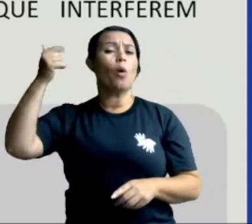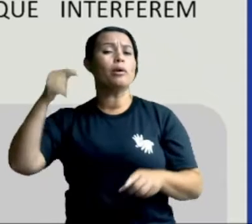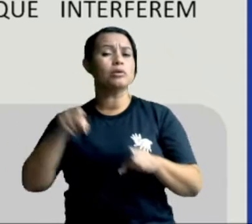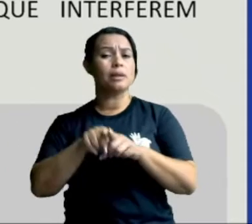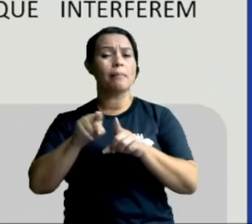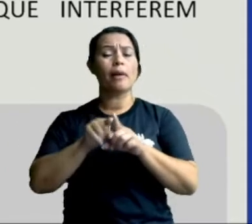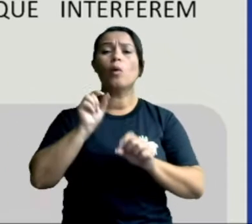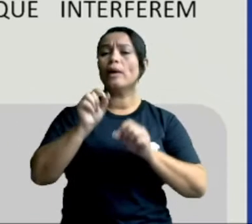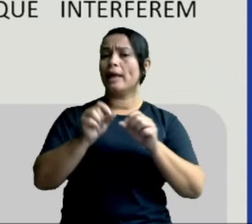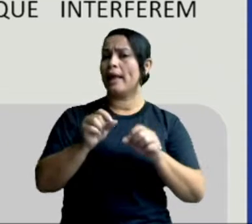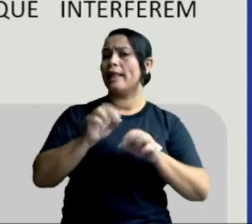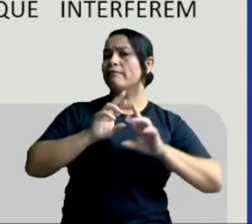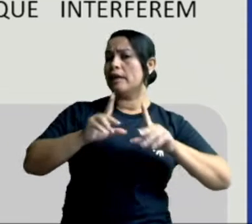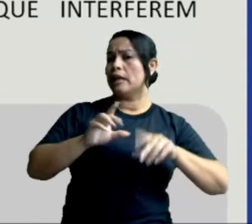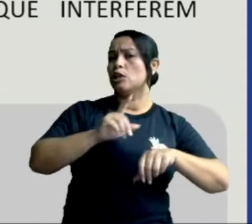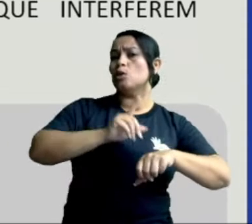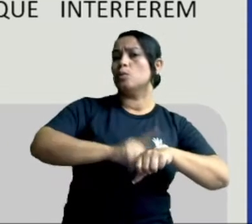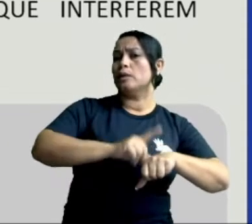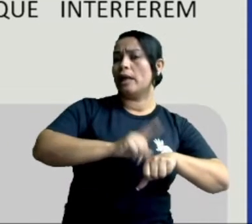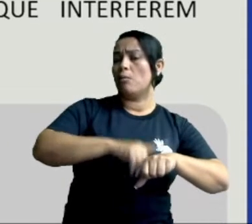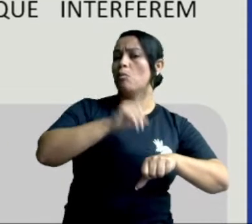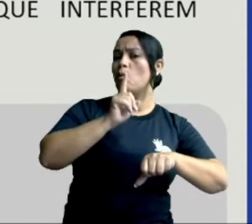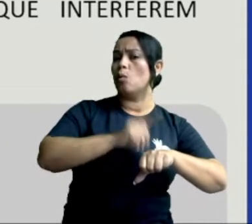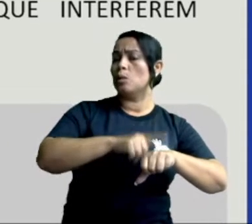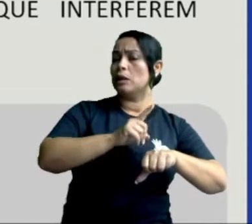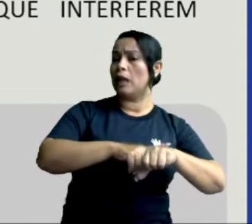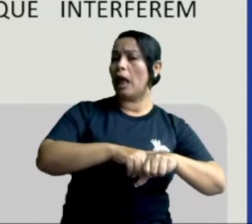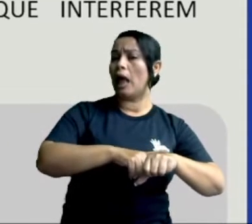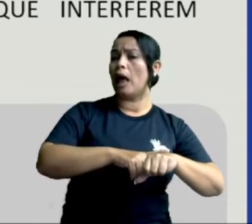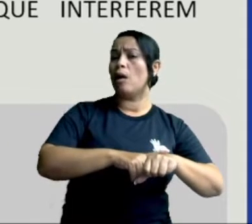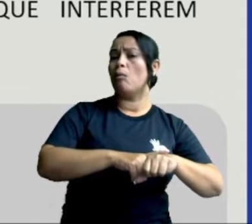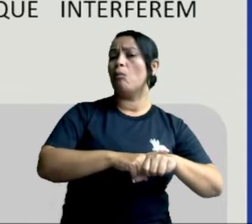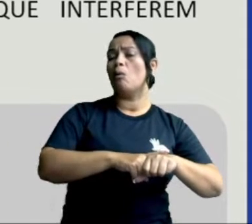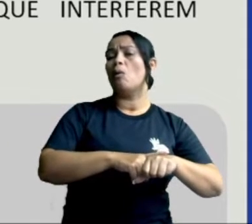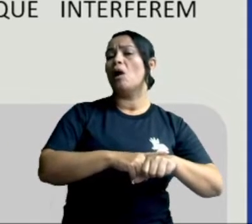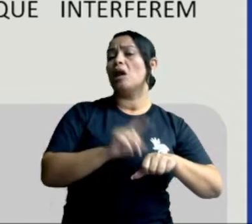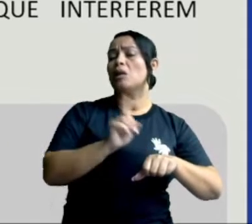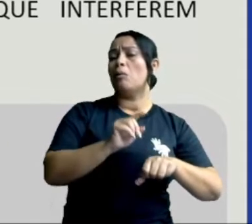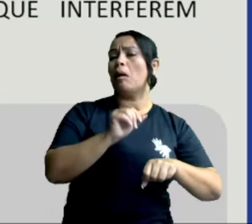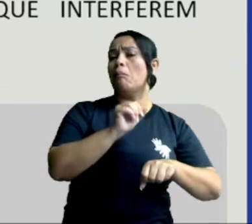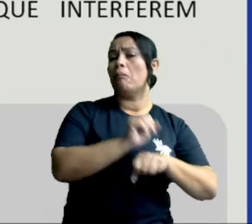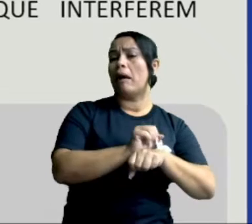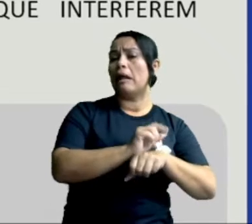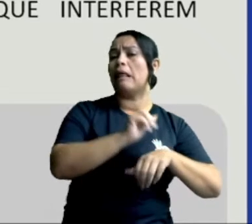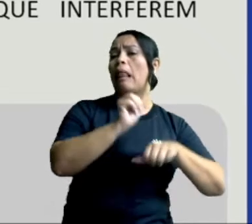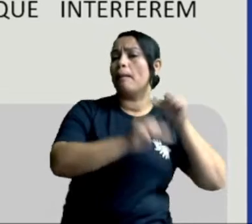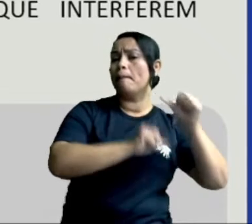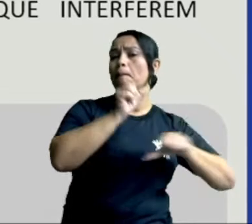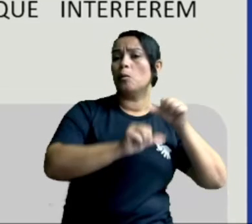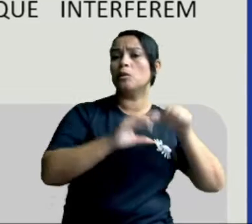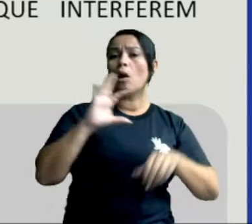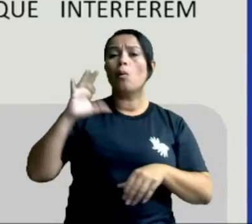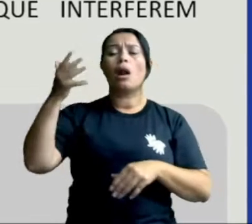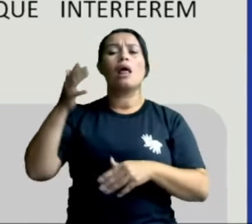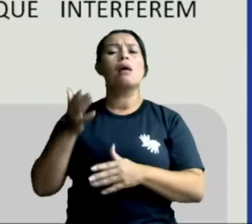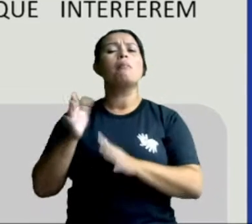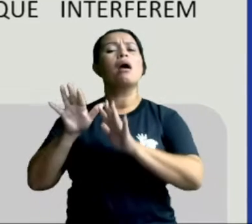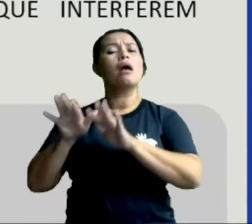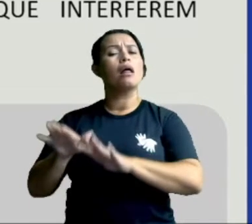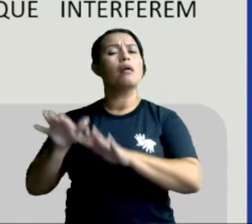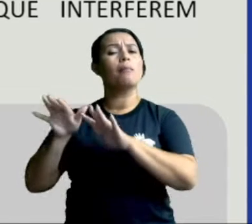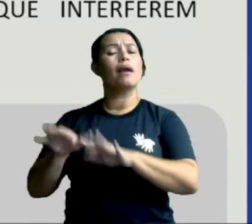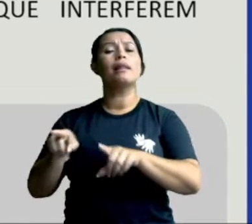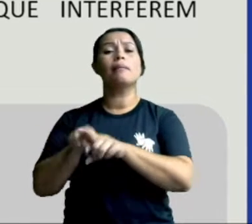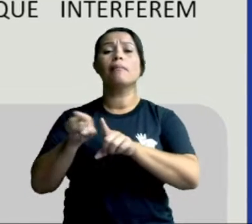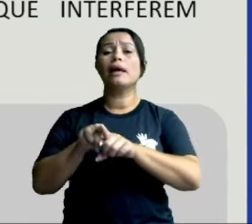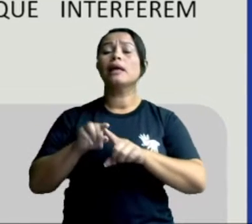tempo porque ela é estável em quanto tempo ele é mais instável mudando constantemente O que significa